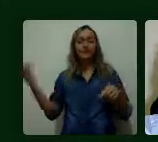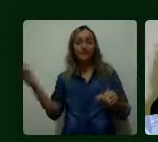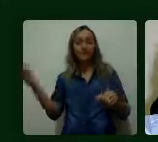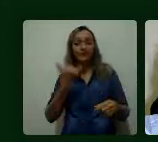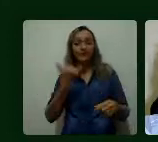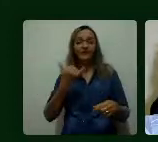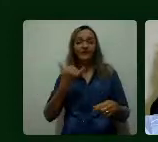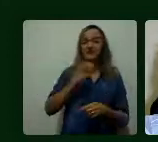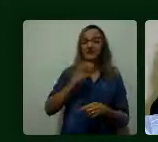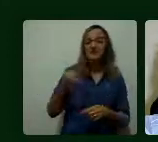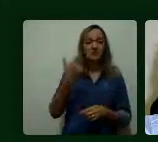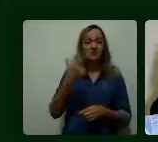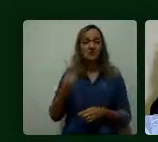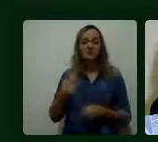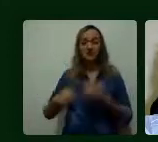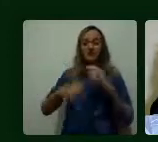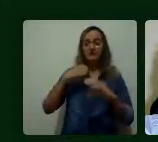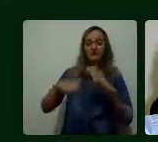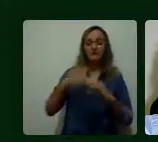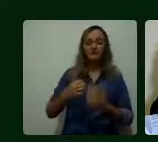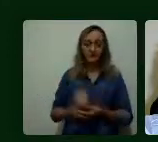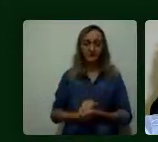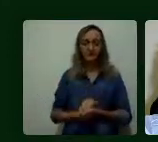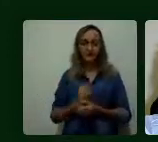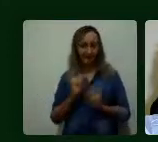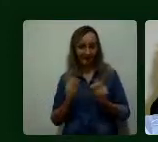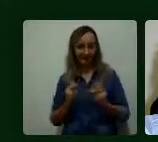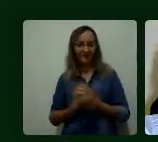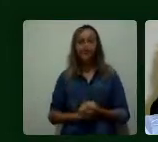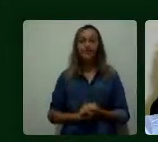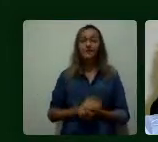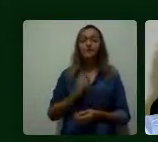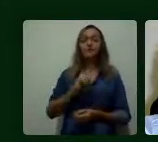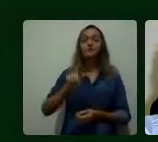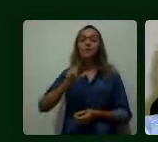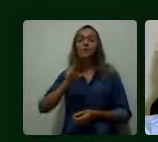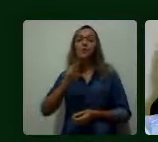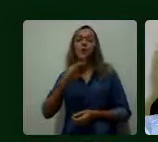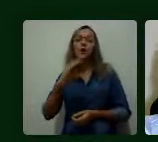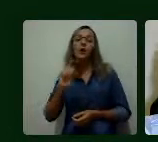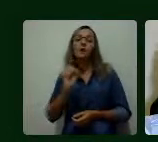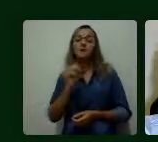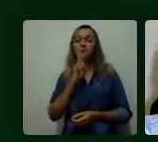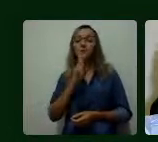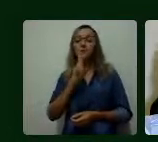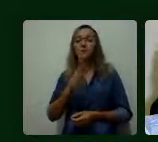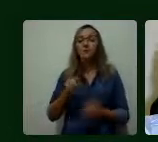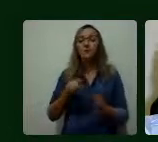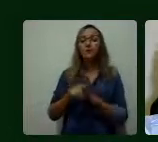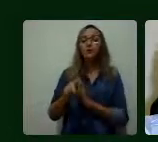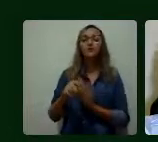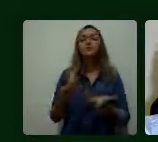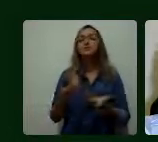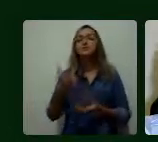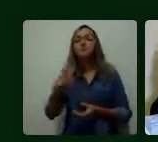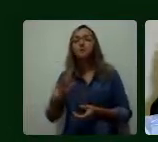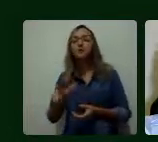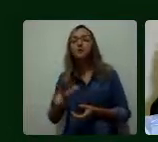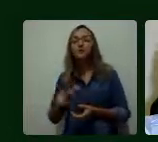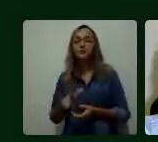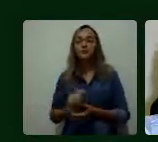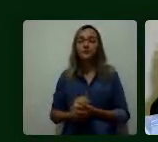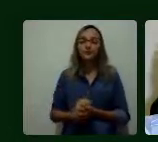Se esse trabalho tem a ver com os desafios, nenhum trabalho é igual, né? Porque a gente tem desafios diferentes e bem voltados para o que a gente quer para a